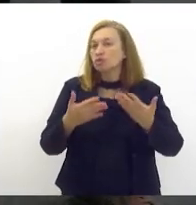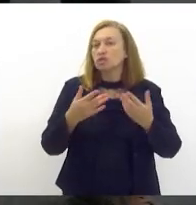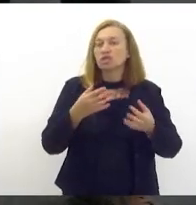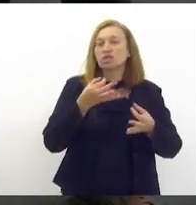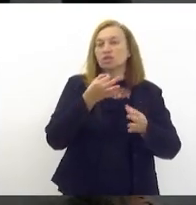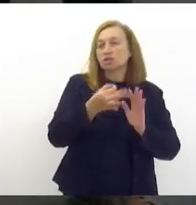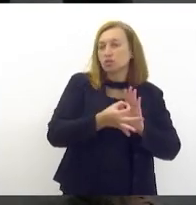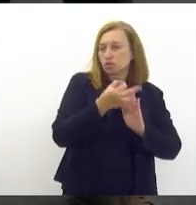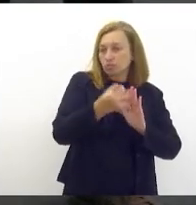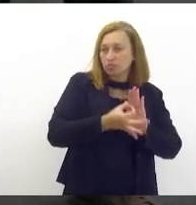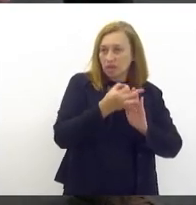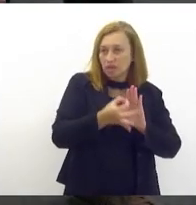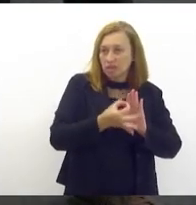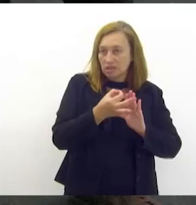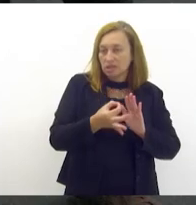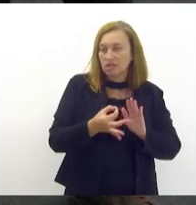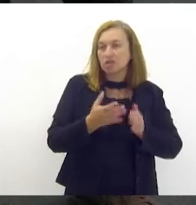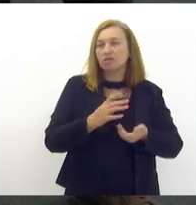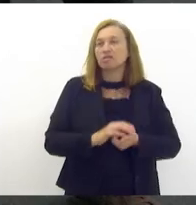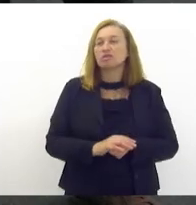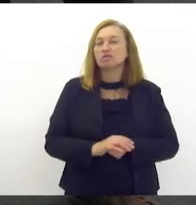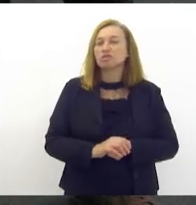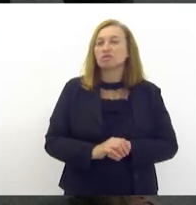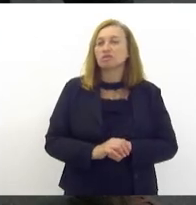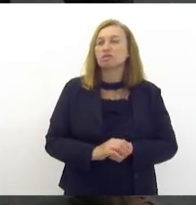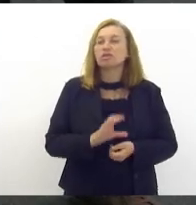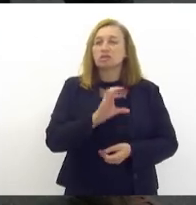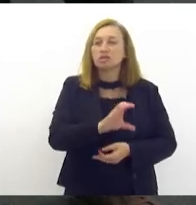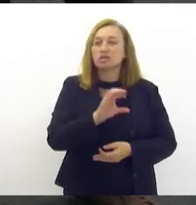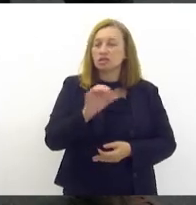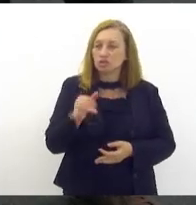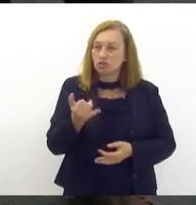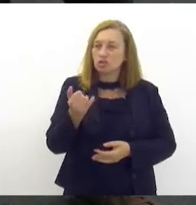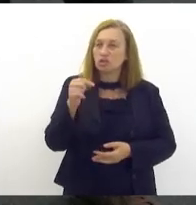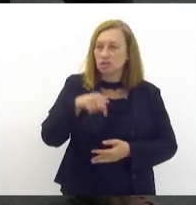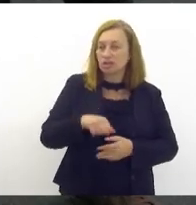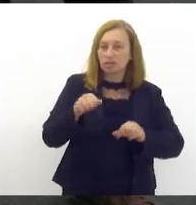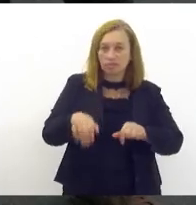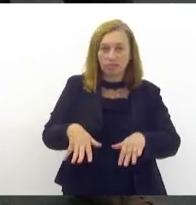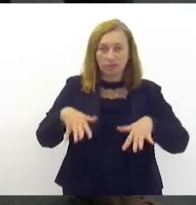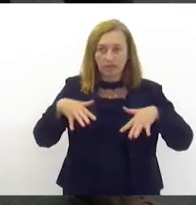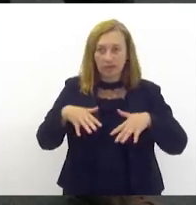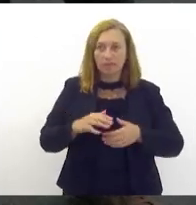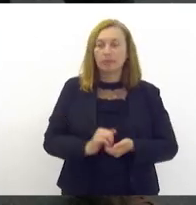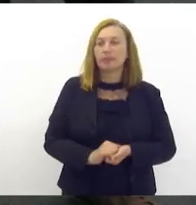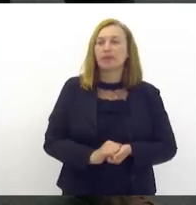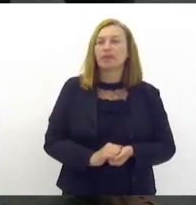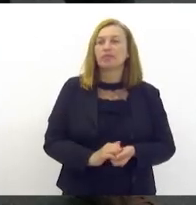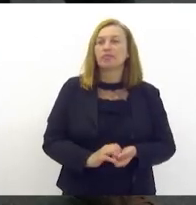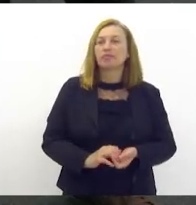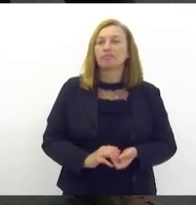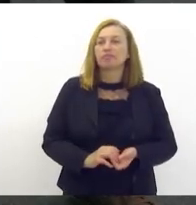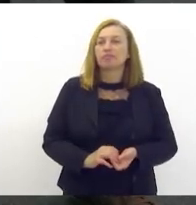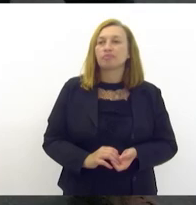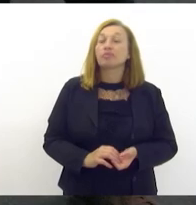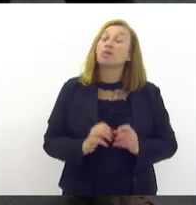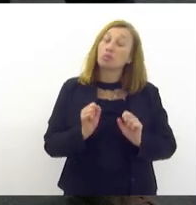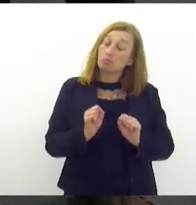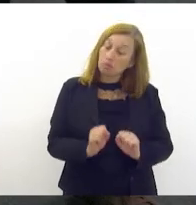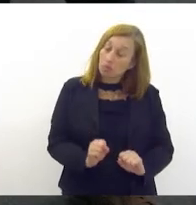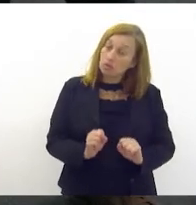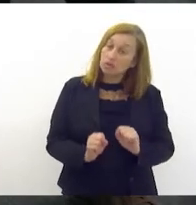os pareceres orais, no âmbito da CCJ, aqui em plenário, da forma que